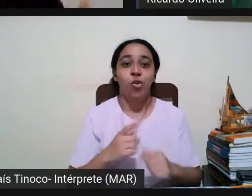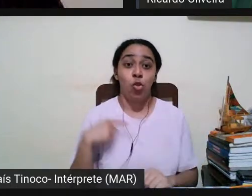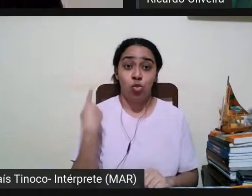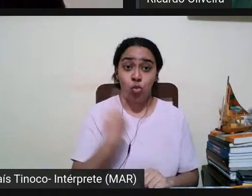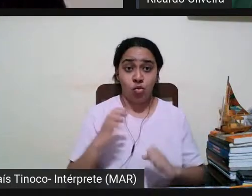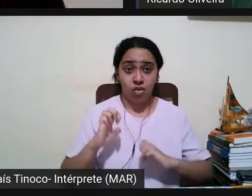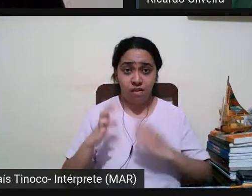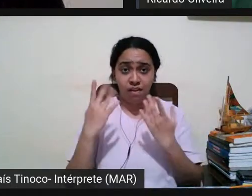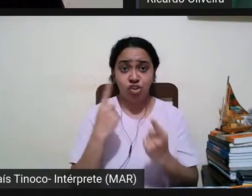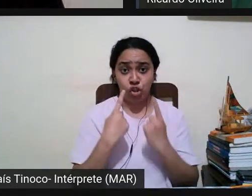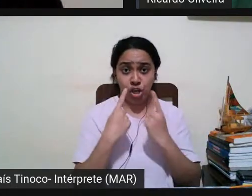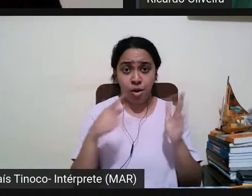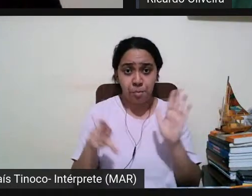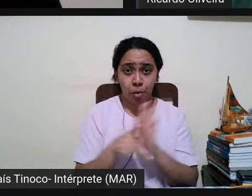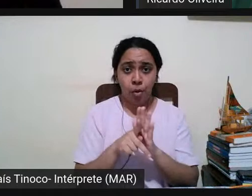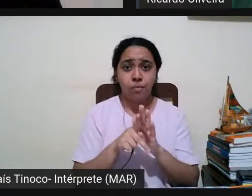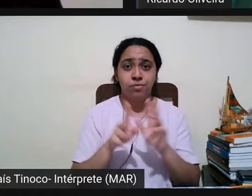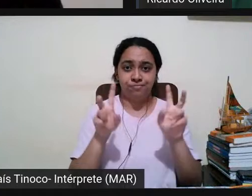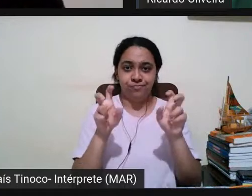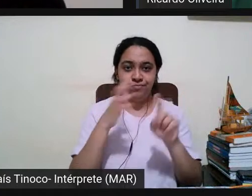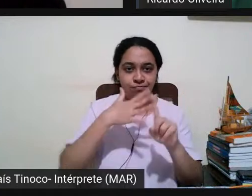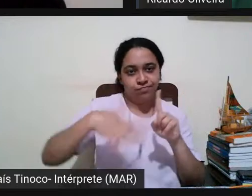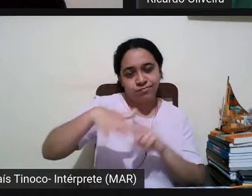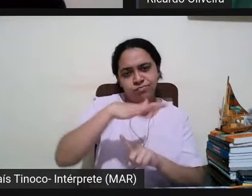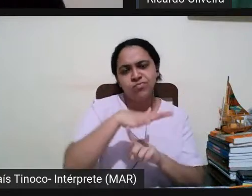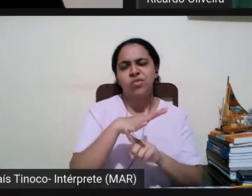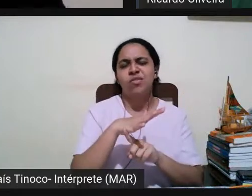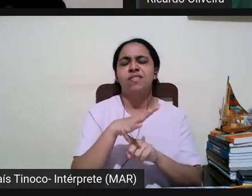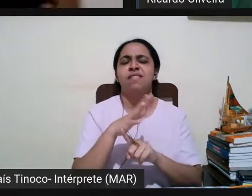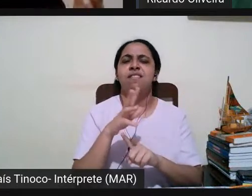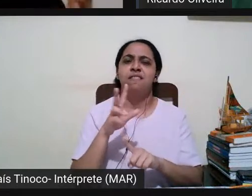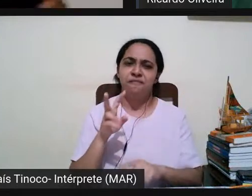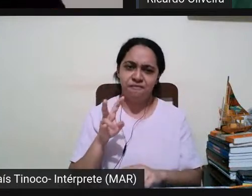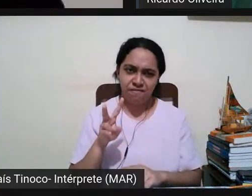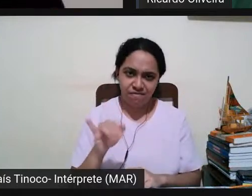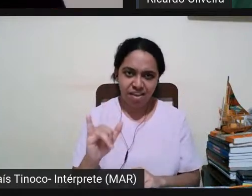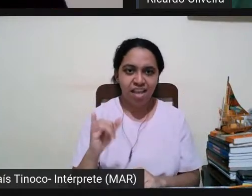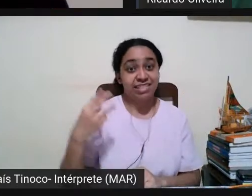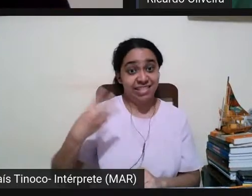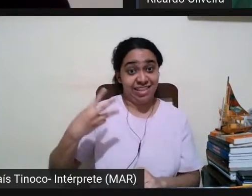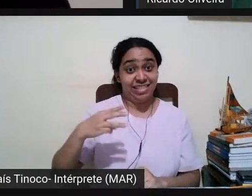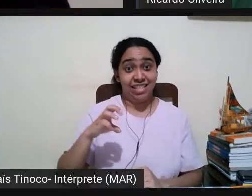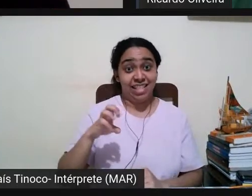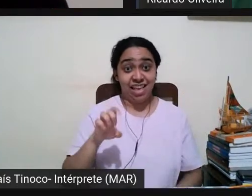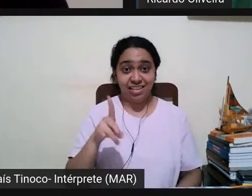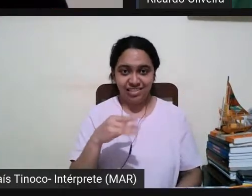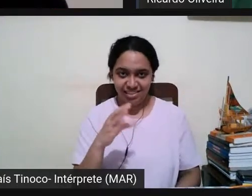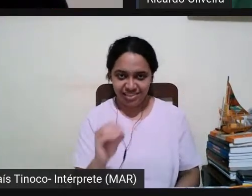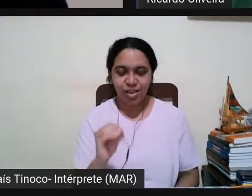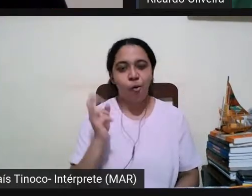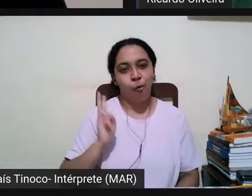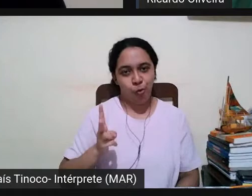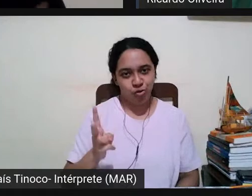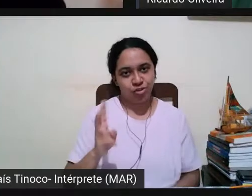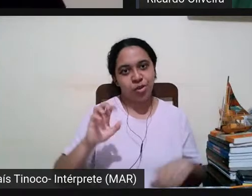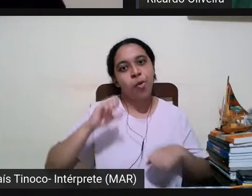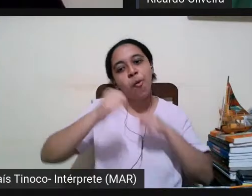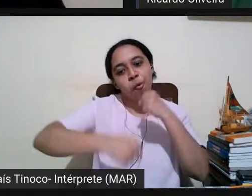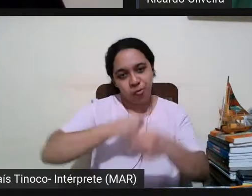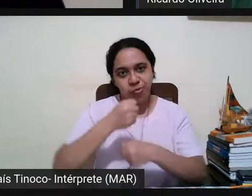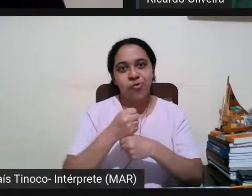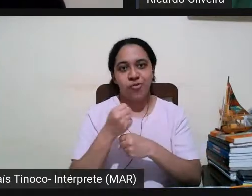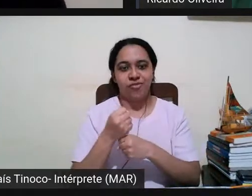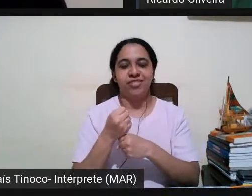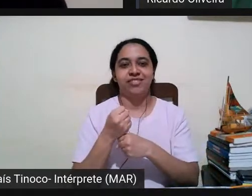diálogo sobre meio ambiente volta com certeza na sua terceira edição no próximo ano tá